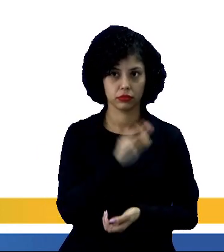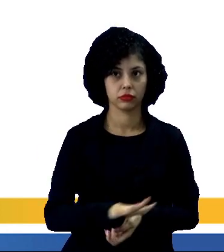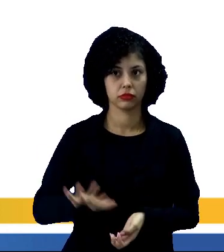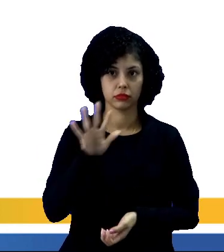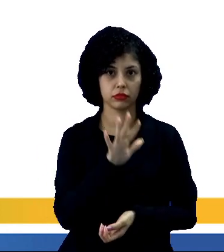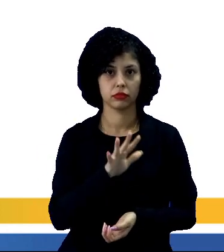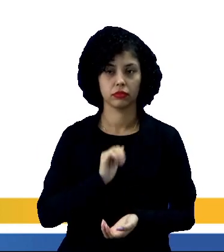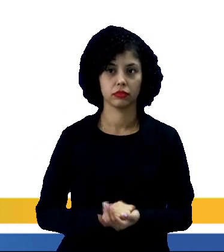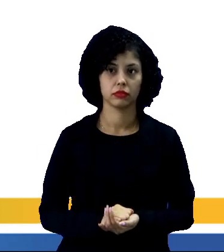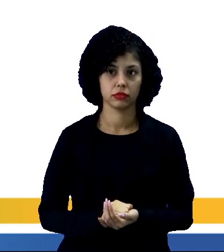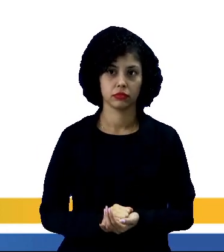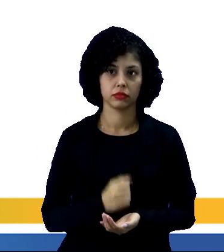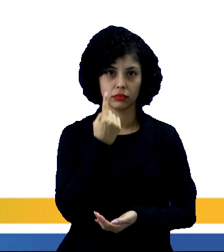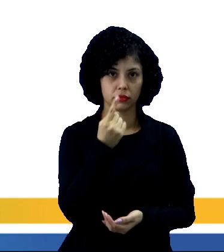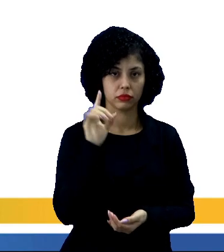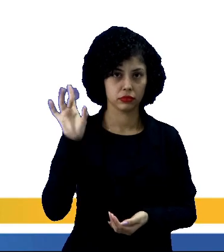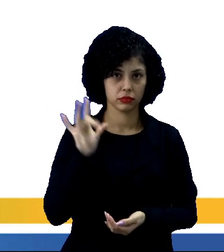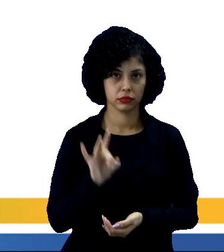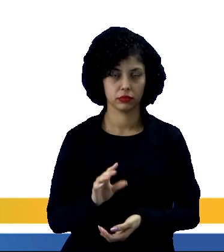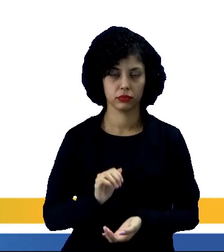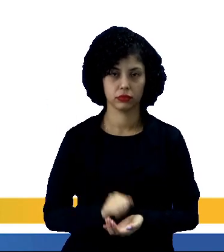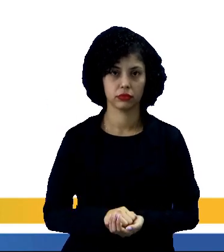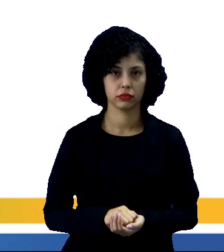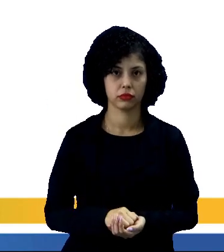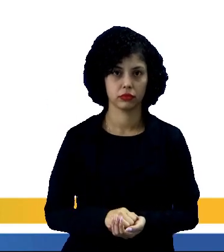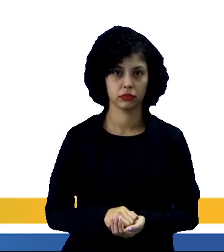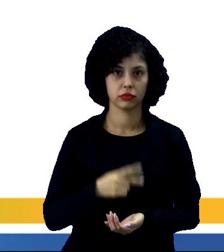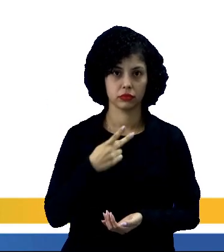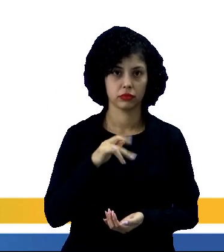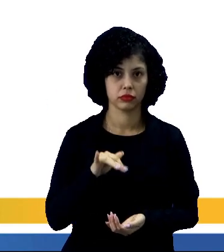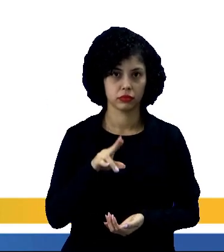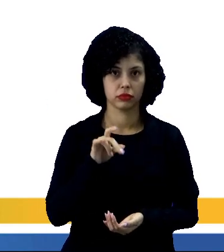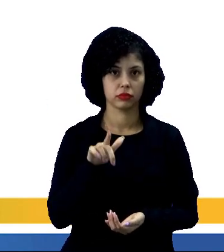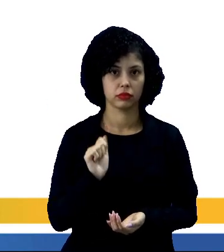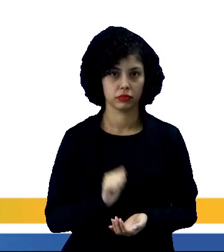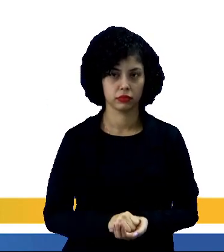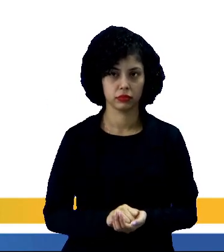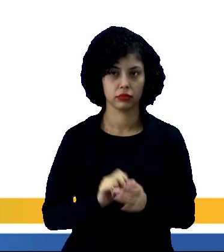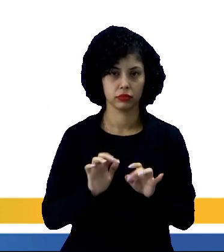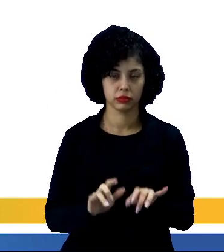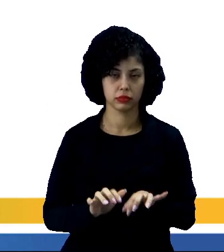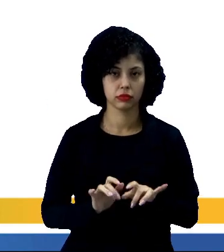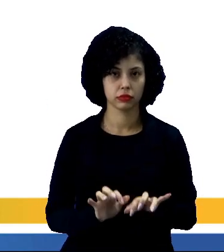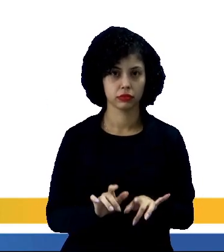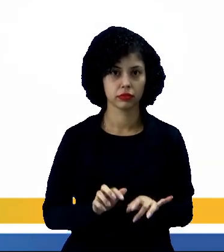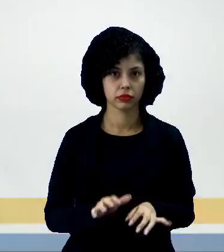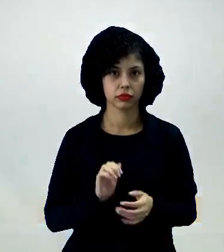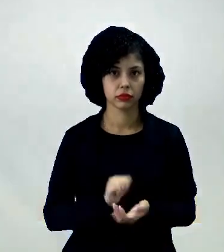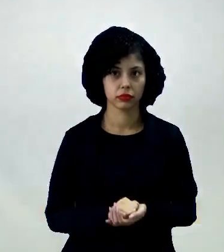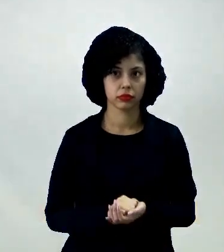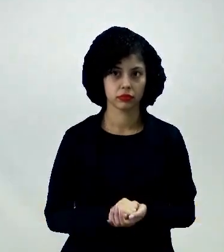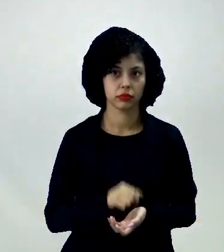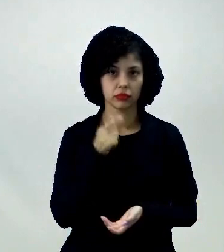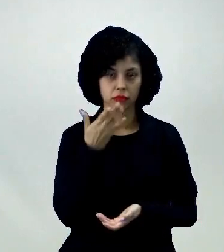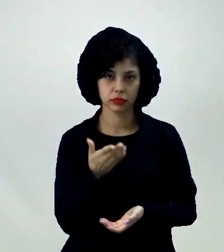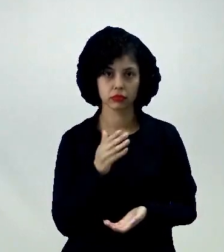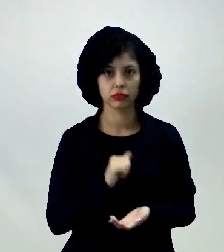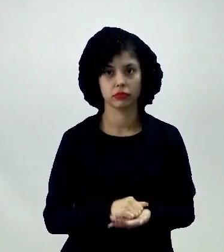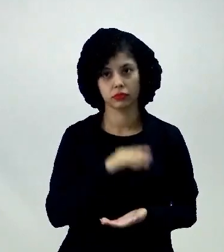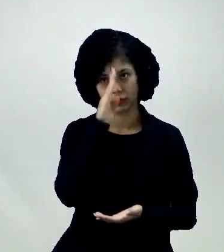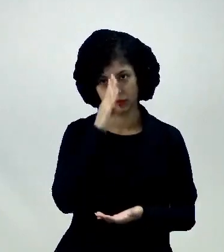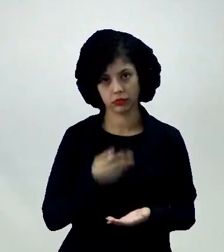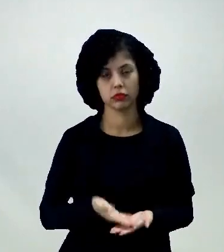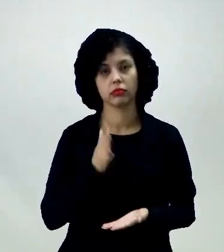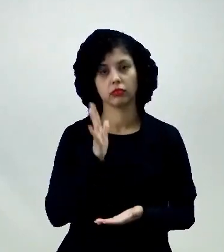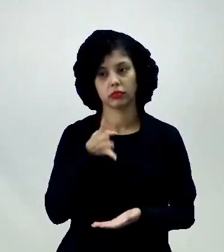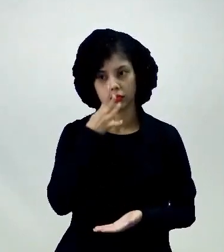geral um para cada tecla, certo? Então a pianola é como se fosse um piano, tá? Muitos de vocês, creio,